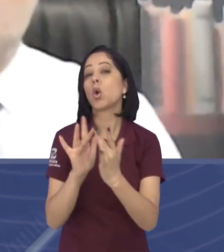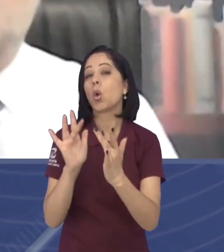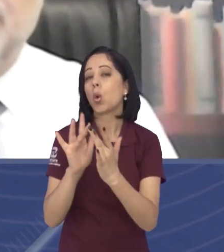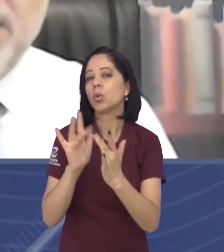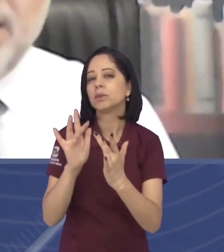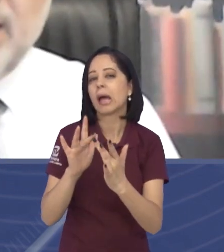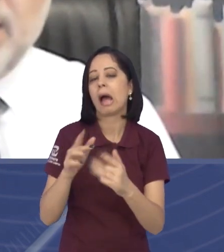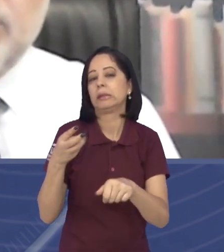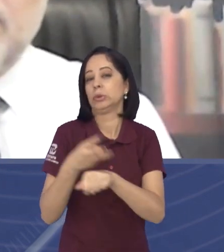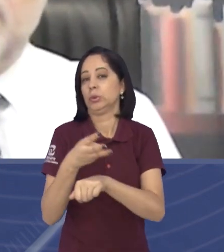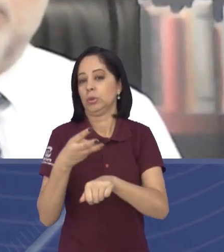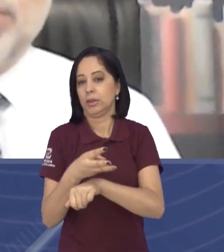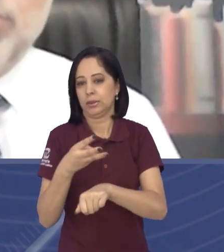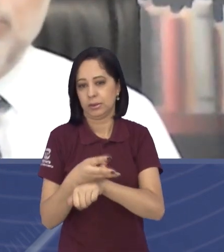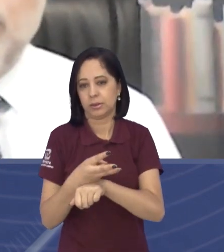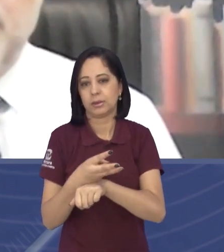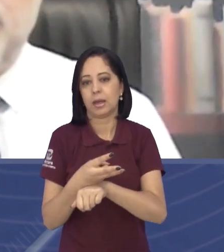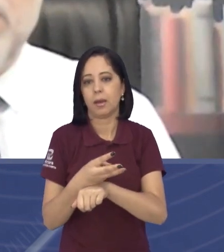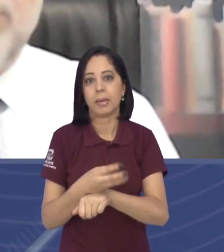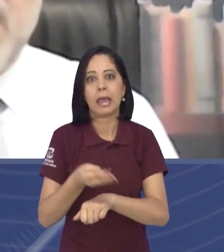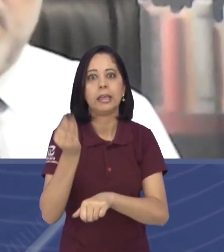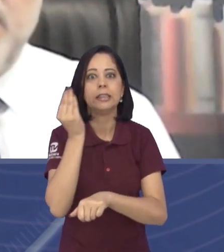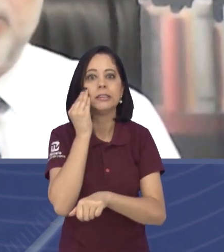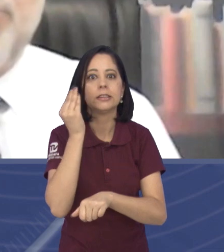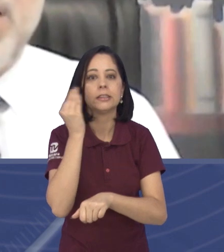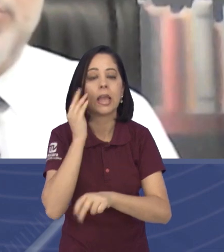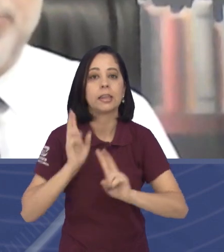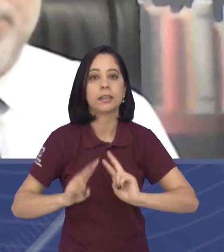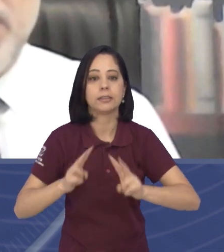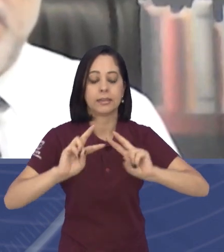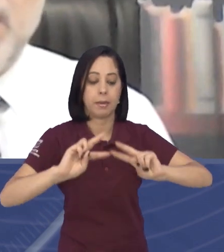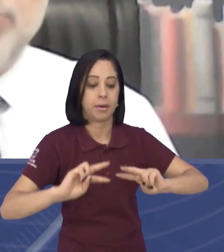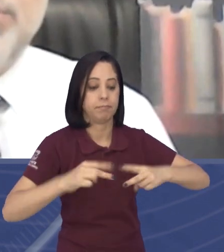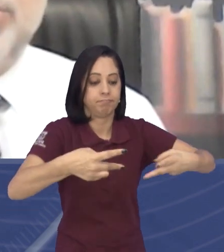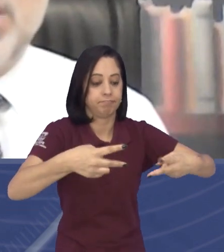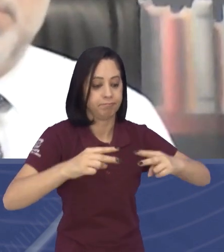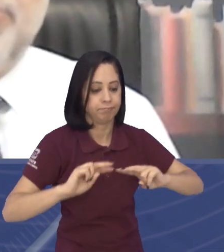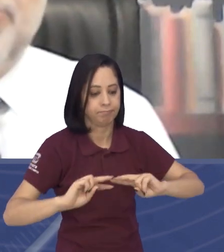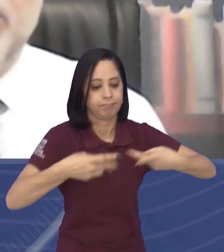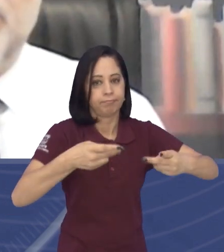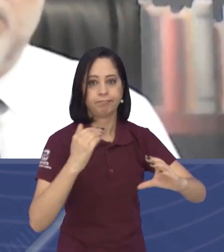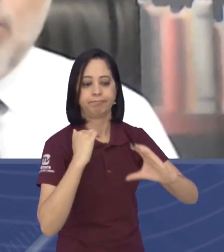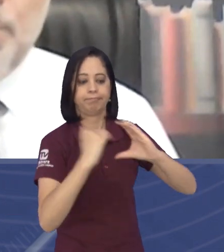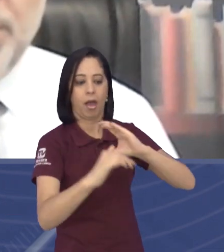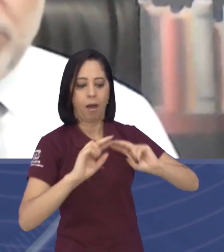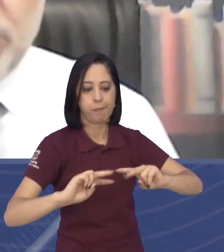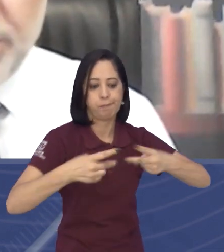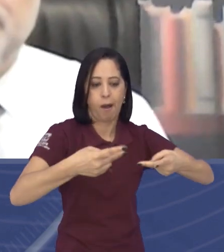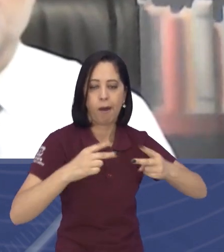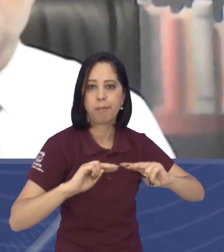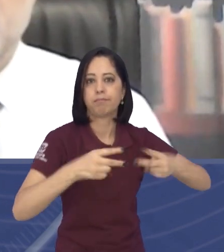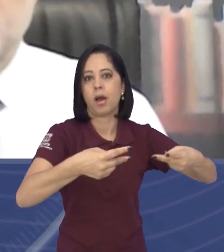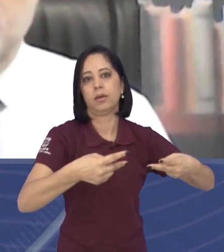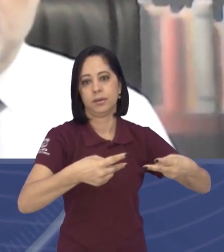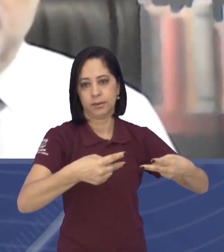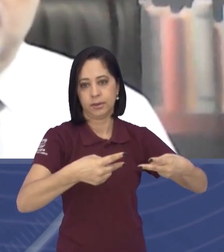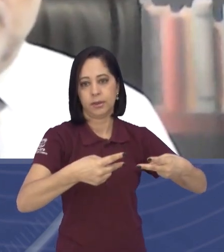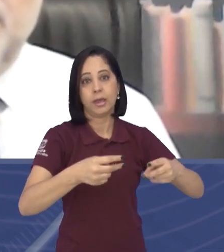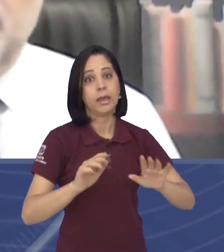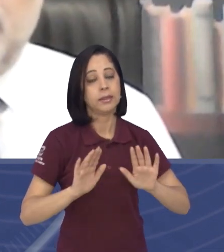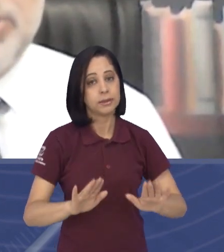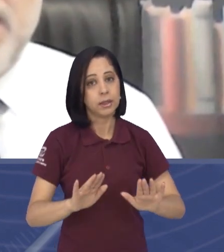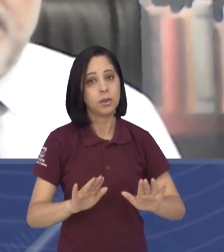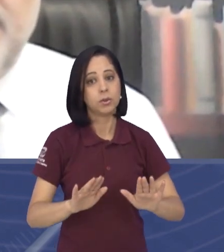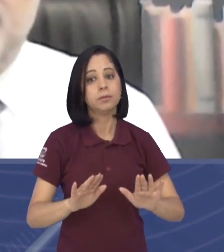o meu Eduardo, eles tentam a todo momento enviar links falsos. É um sistema de phishing ou phishing. Então